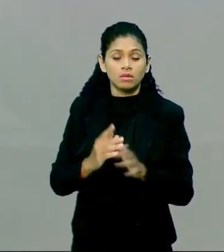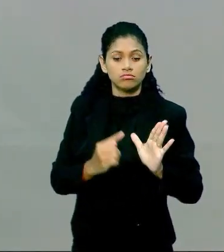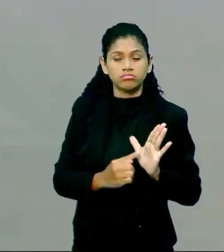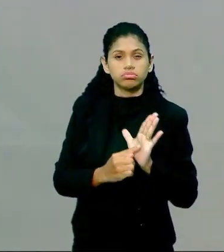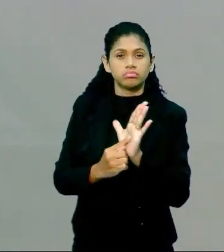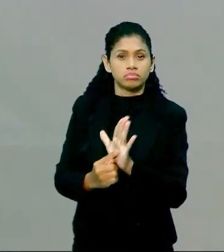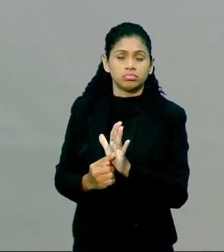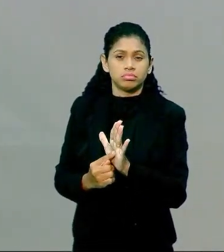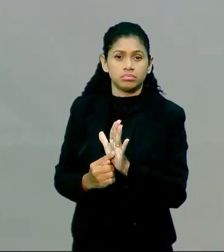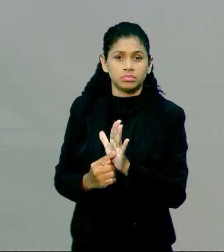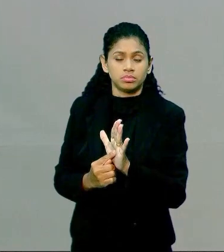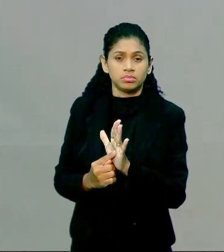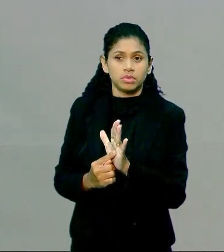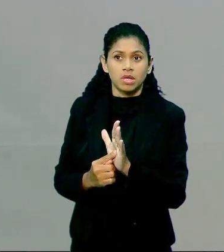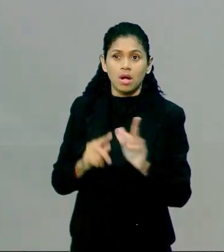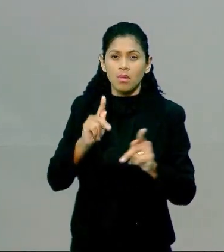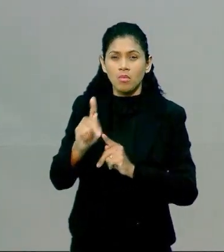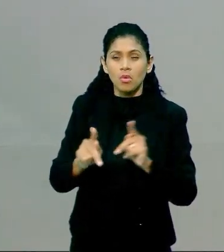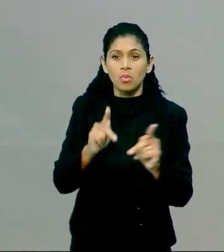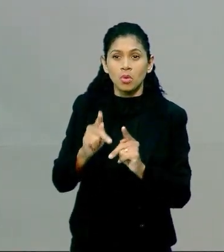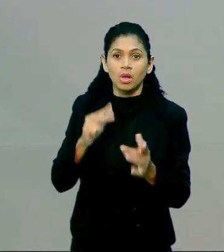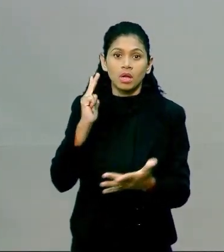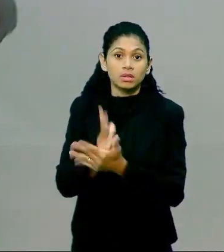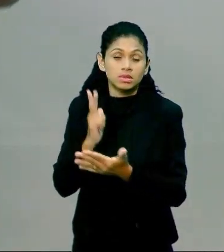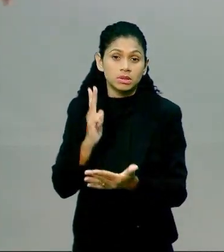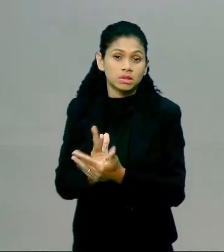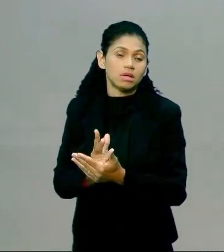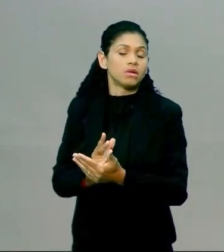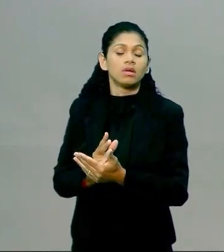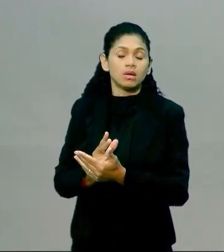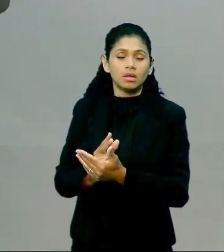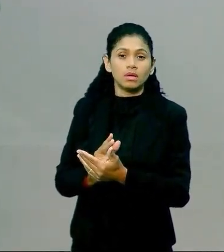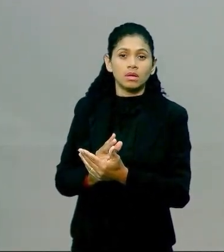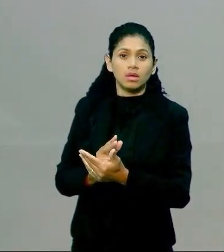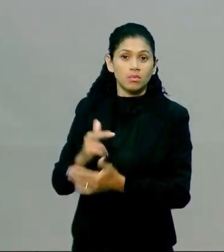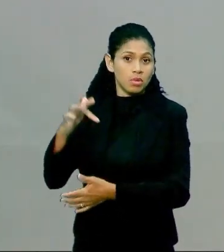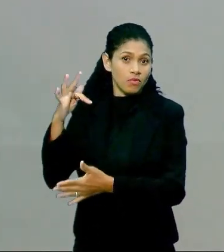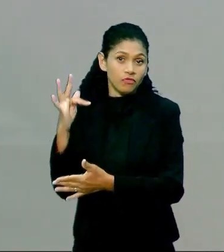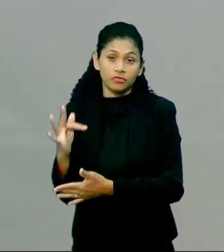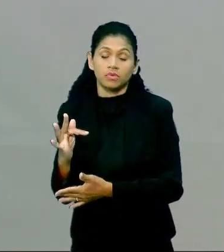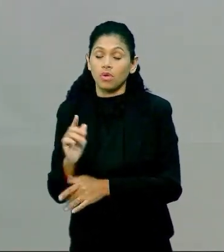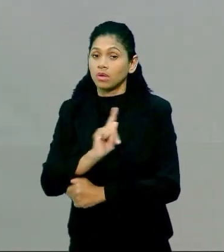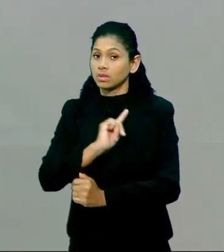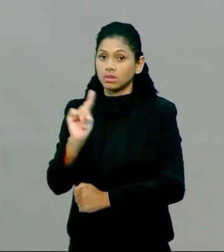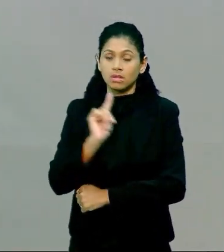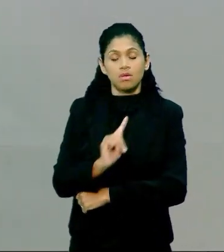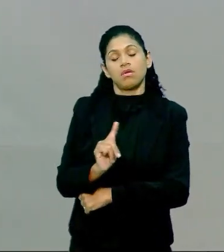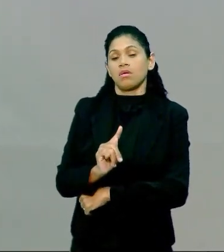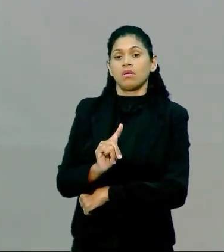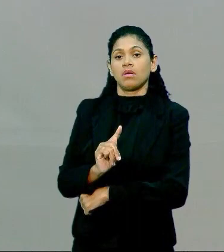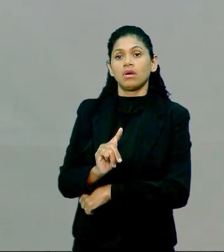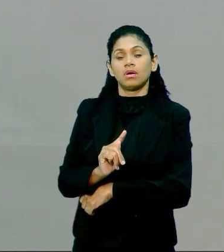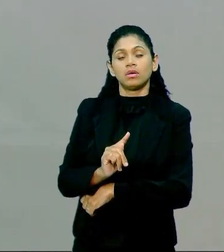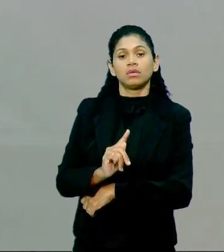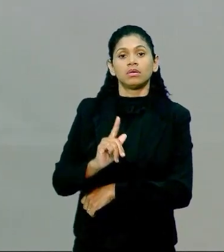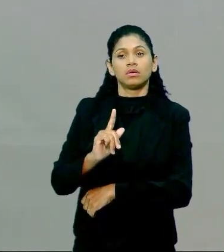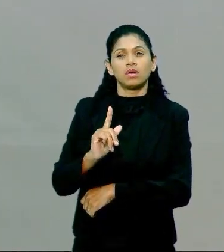toda dança popular vai ser folclórica. Por quê? Porque a dança popular é da vivência ampla e a folclórica, ela tem um